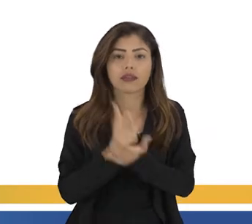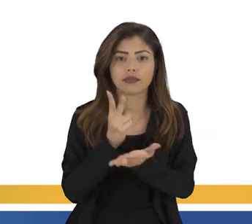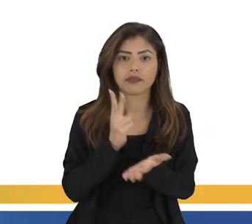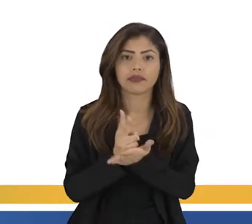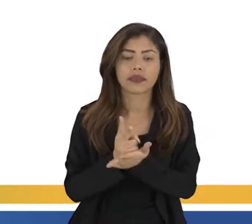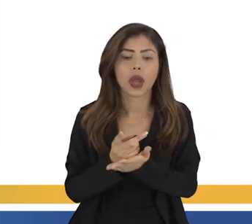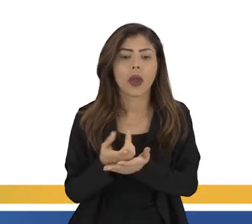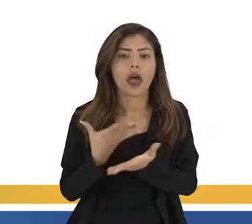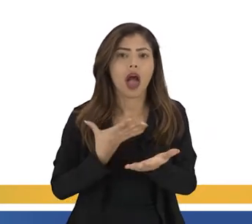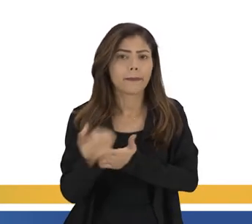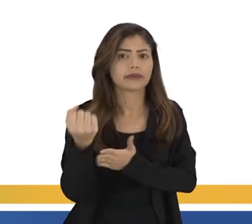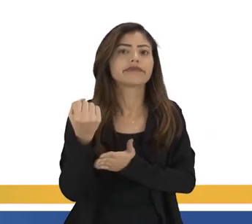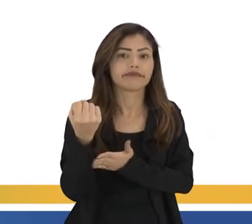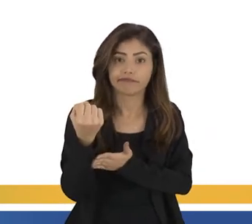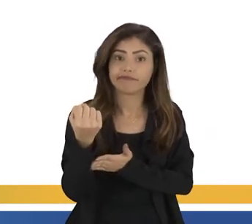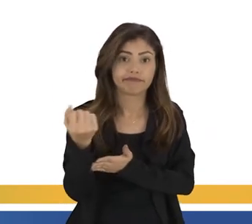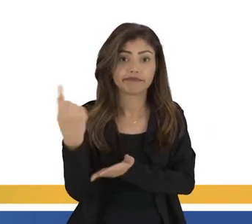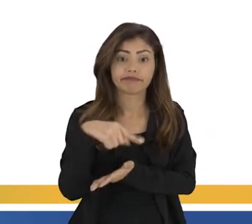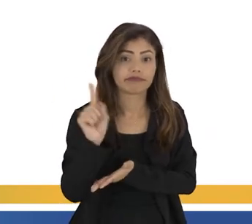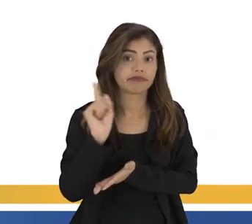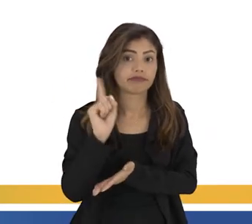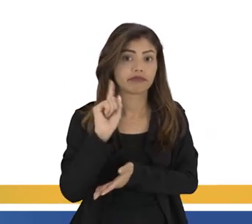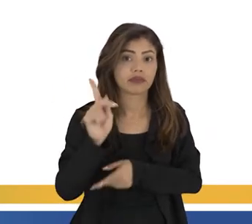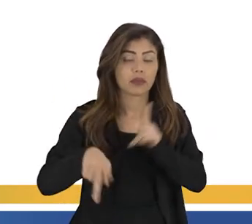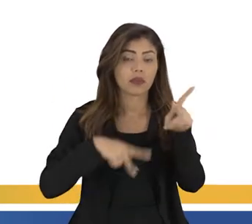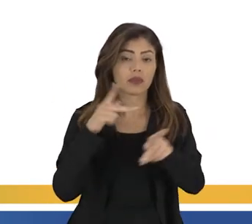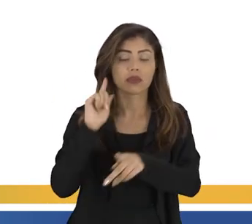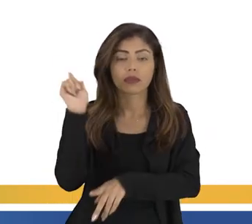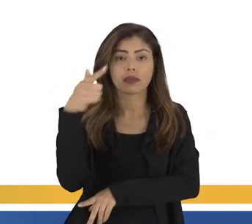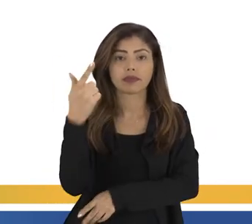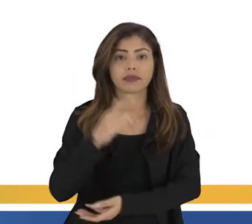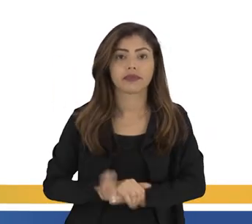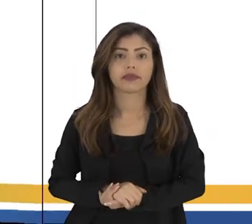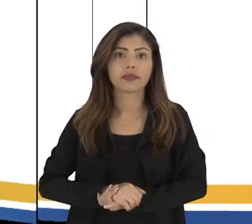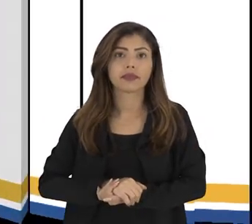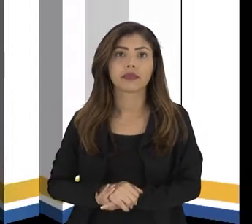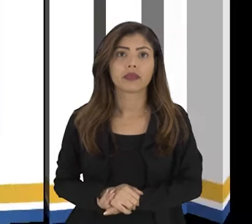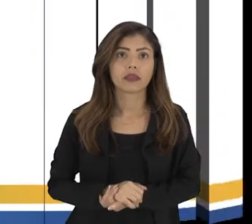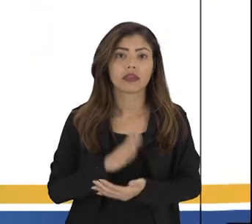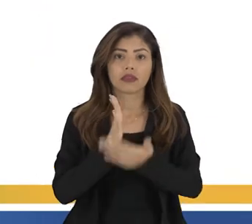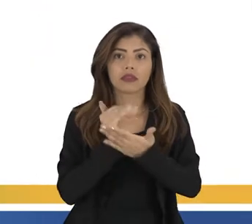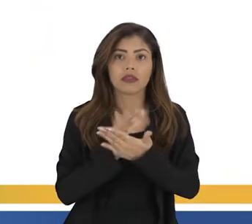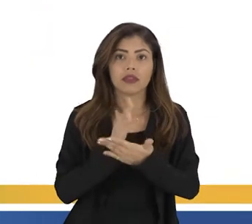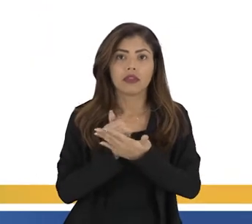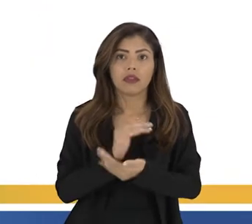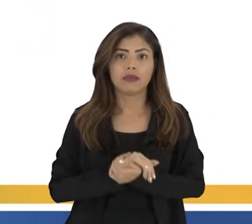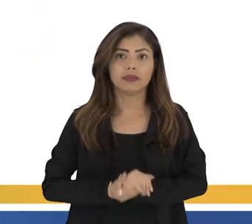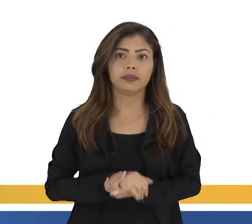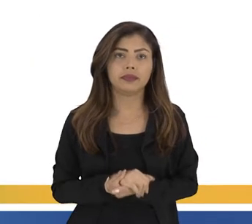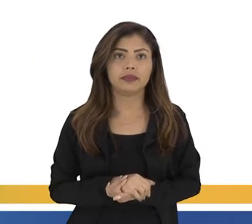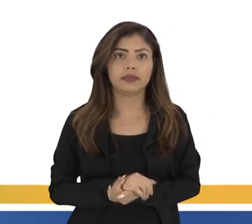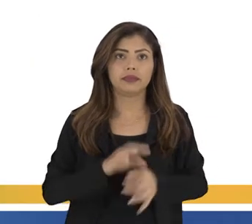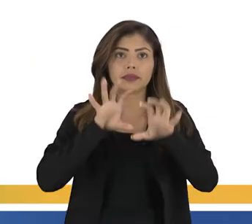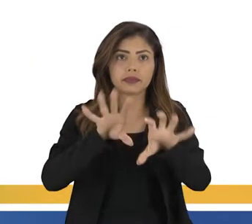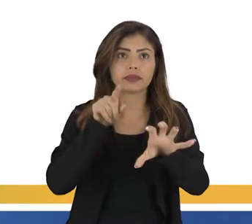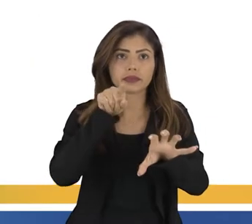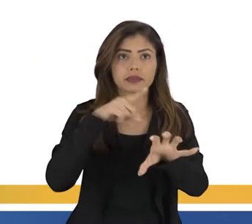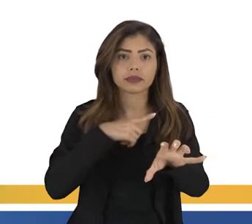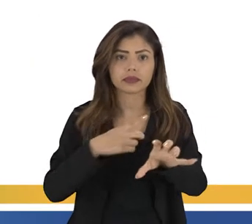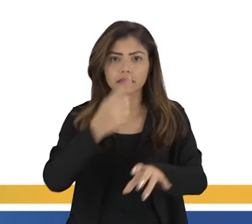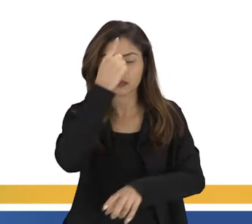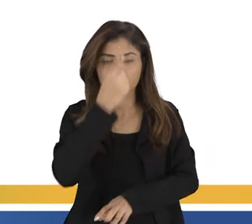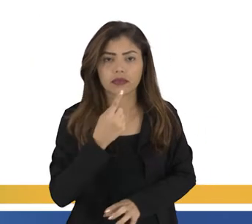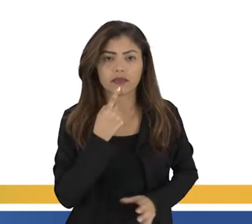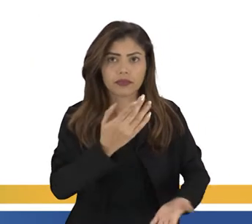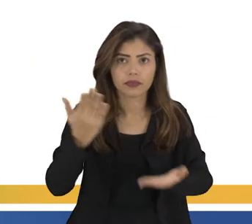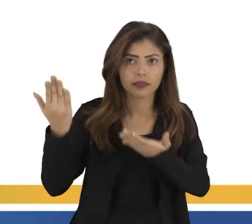ou seja não foram tomados aí pelos povos bárbaros então essa foi a divisão aqui nós temos na